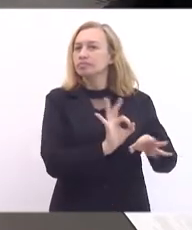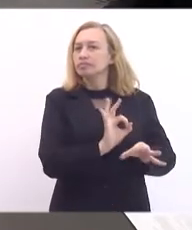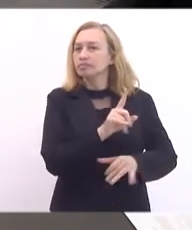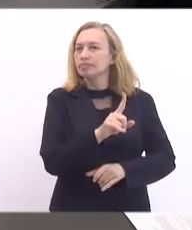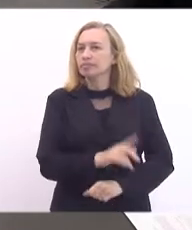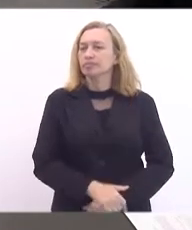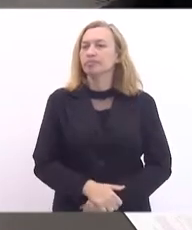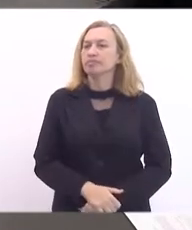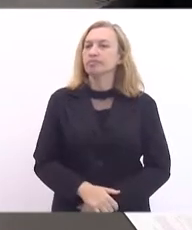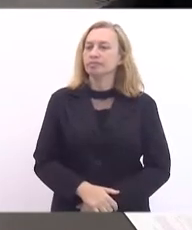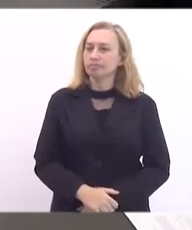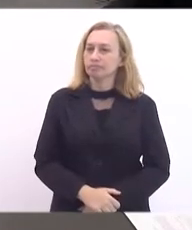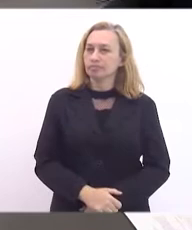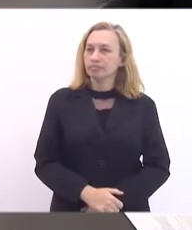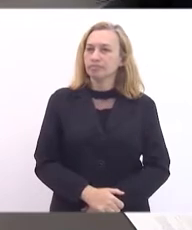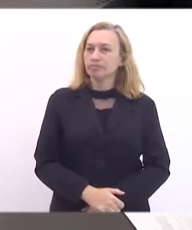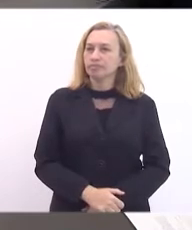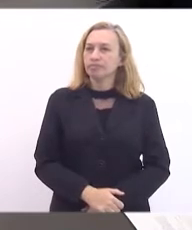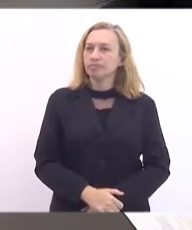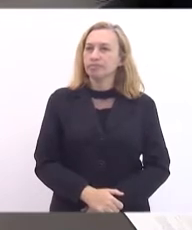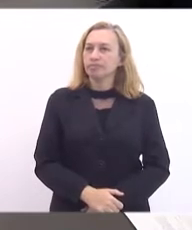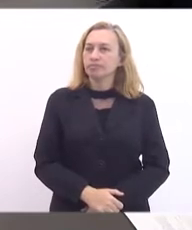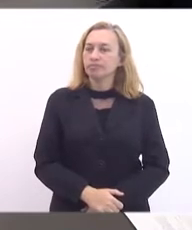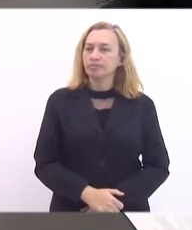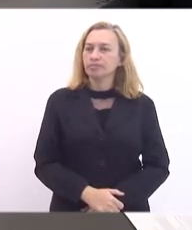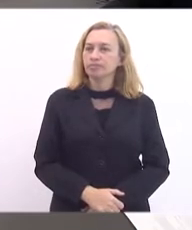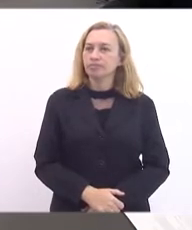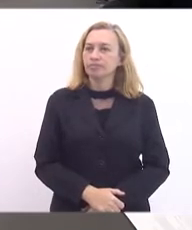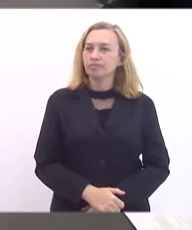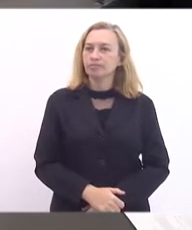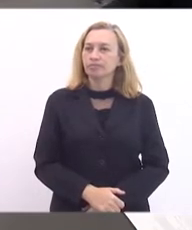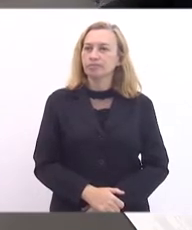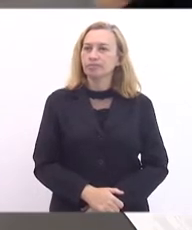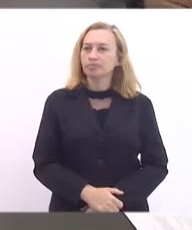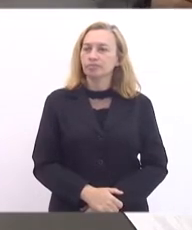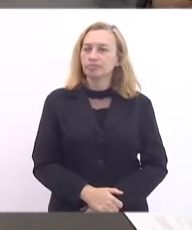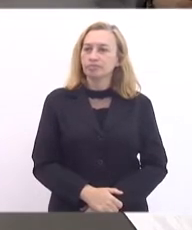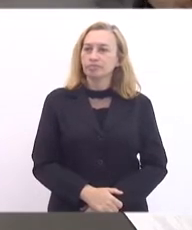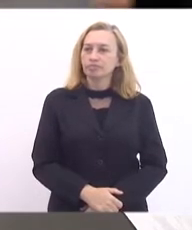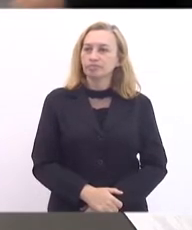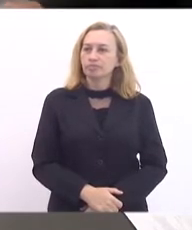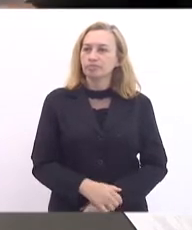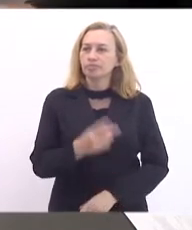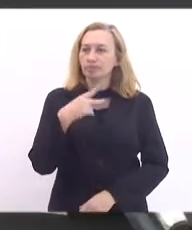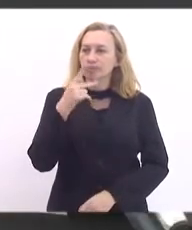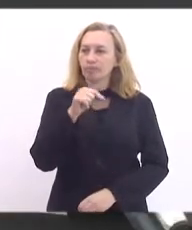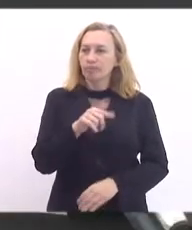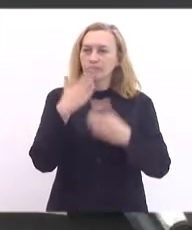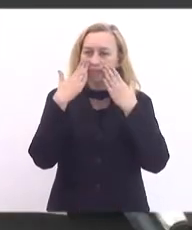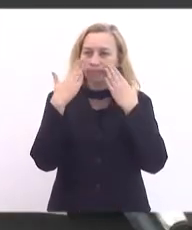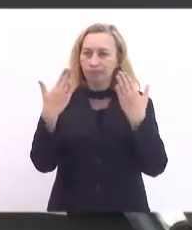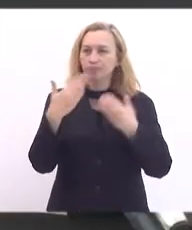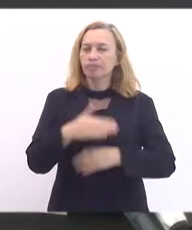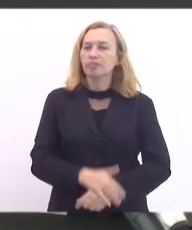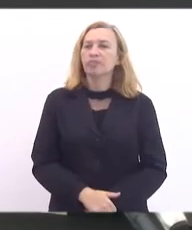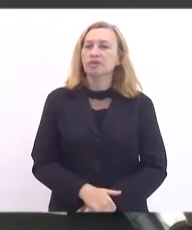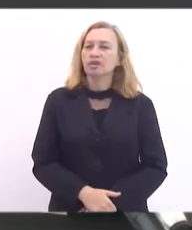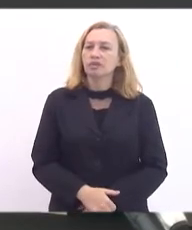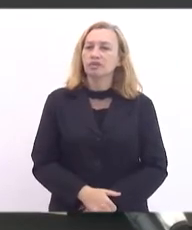E quanto a gente faz esse esquenta tá até vou dar um spoiler aqui da minha apresentação